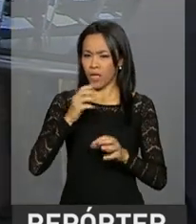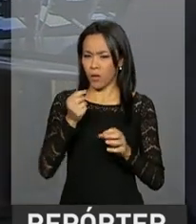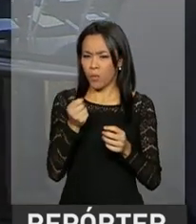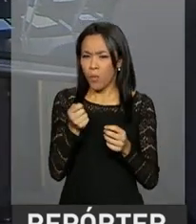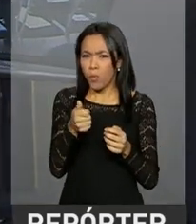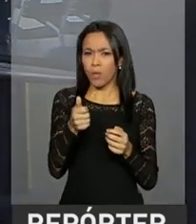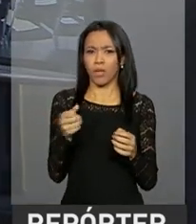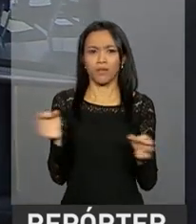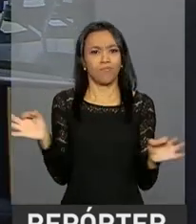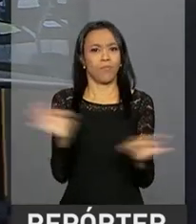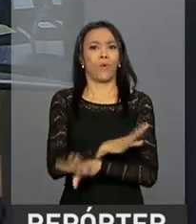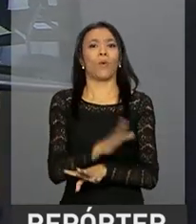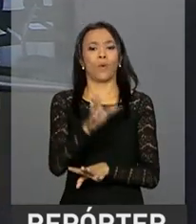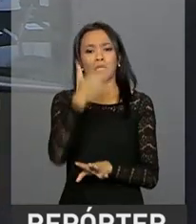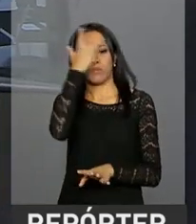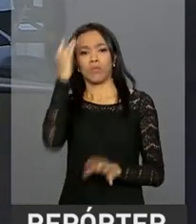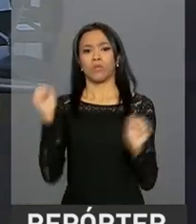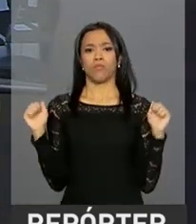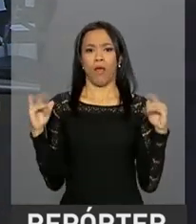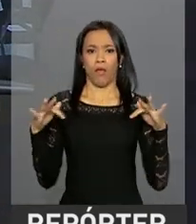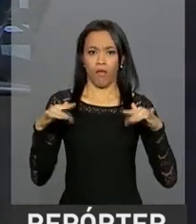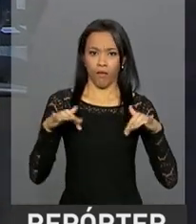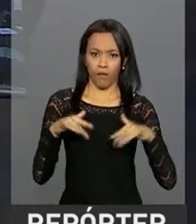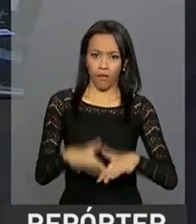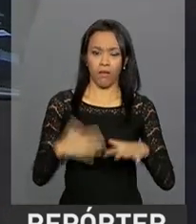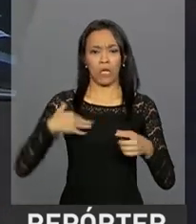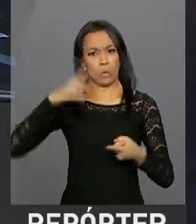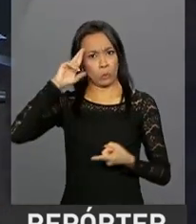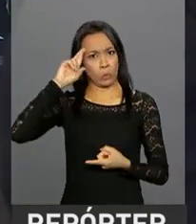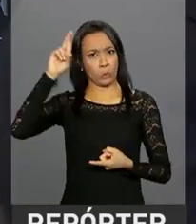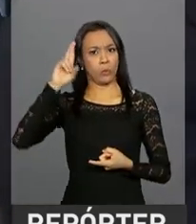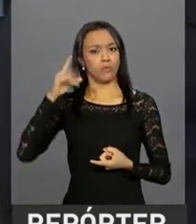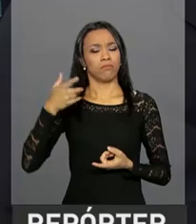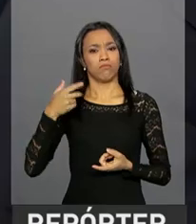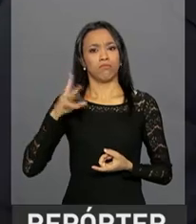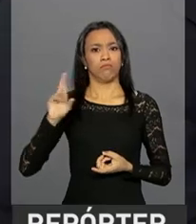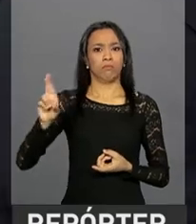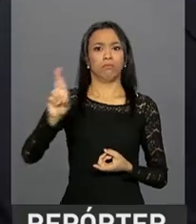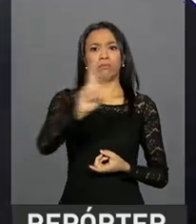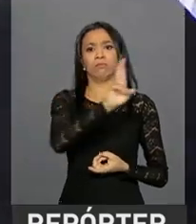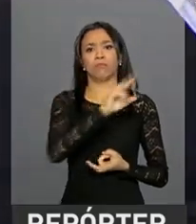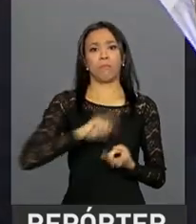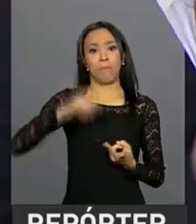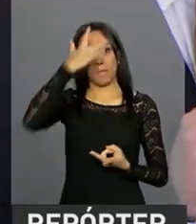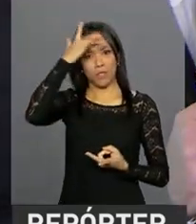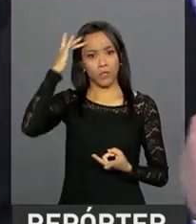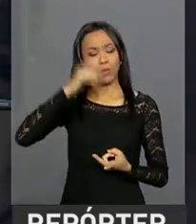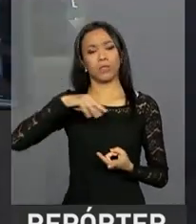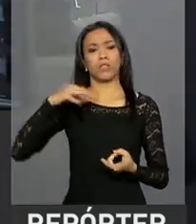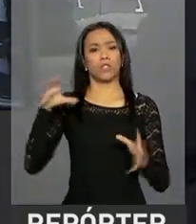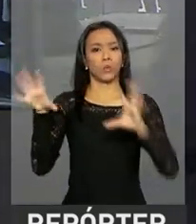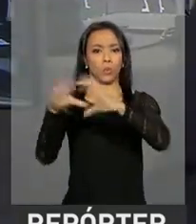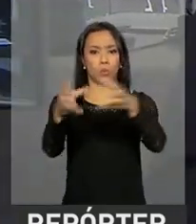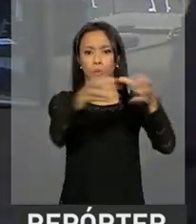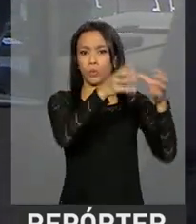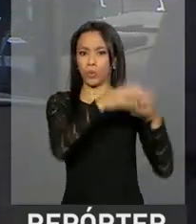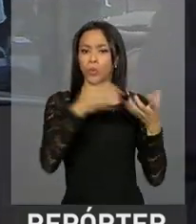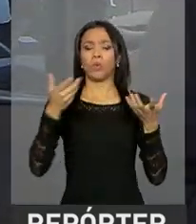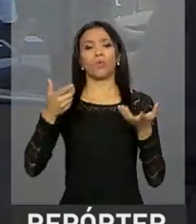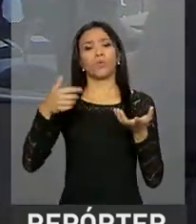tudo pronto. Muita gente já chegou por aqui, autoridades, ambientalistas, representantes aí de organizações